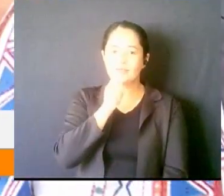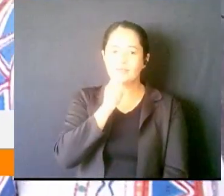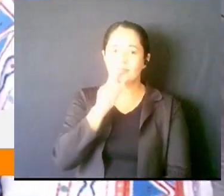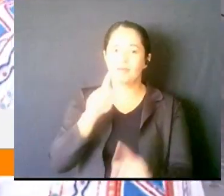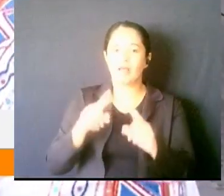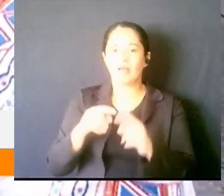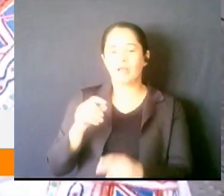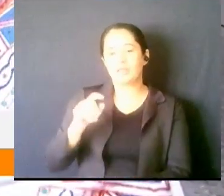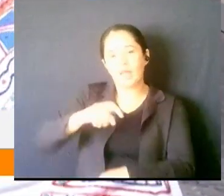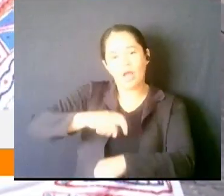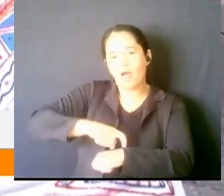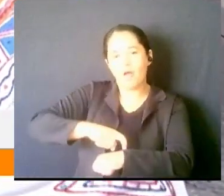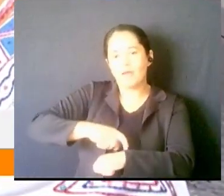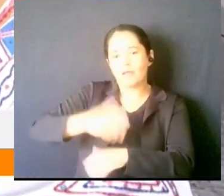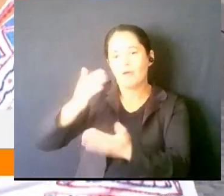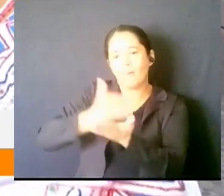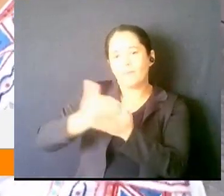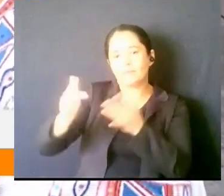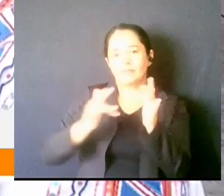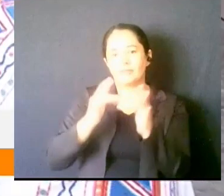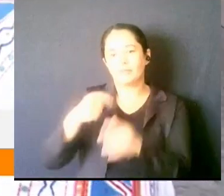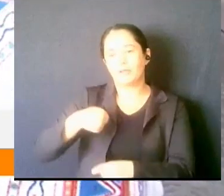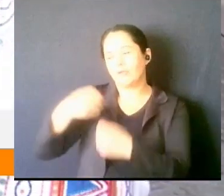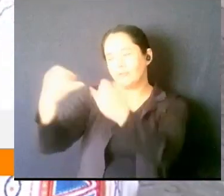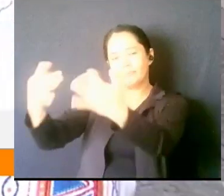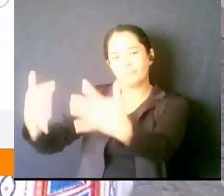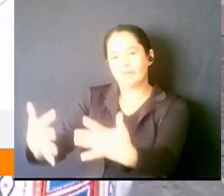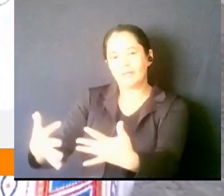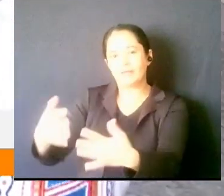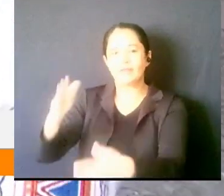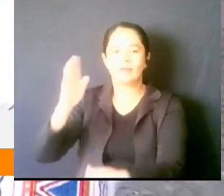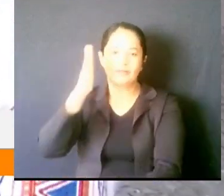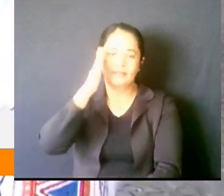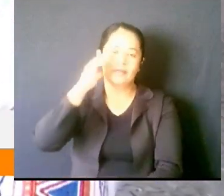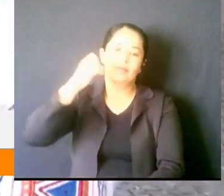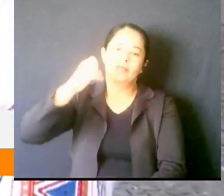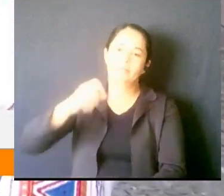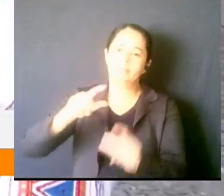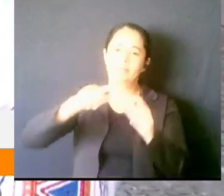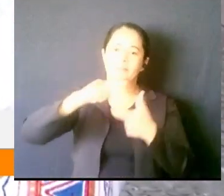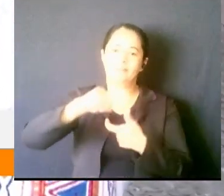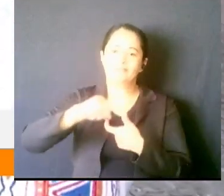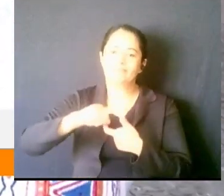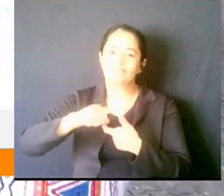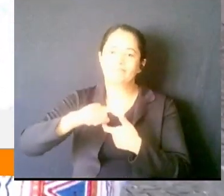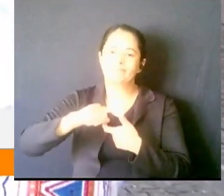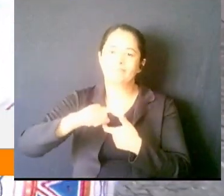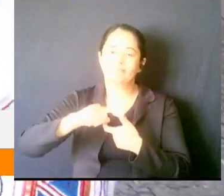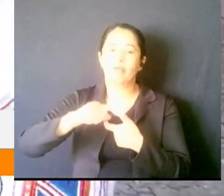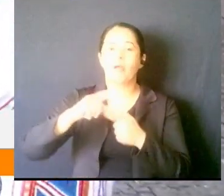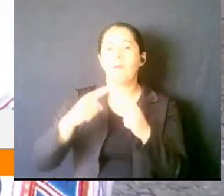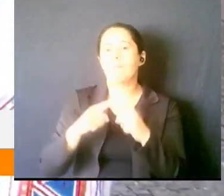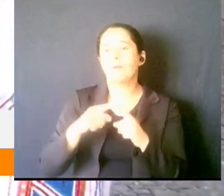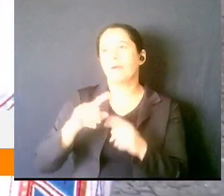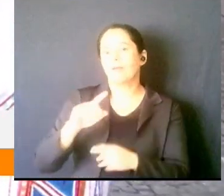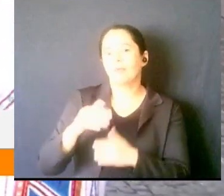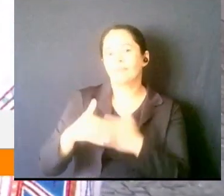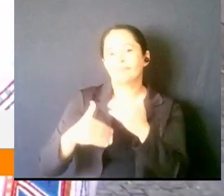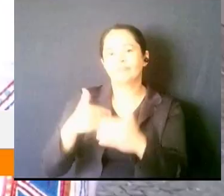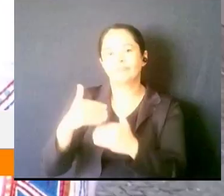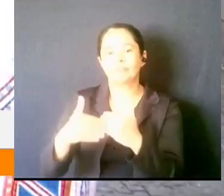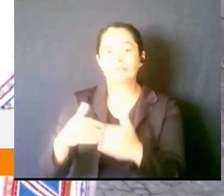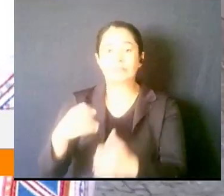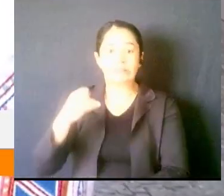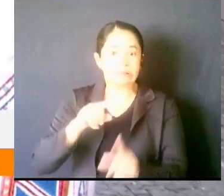né? Para ver se estão levando camisinha, né? E não... Porque depois tem de repente fica grávida, a menina